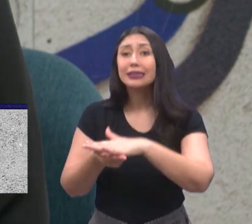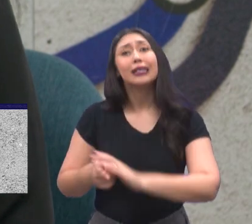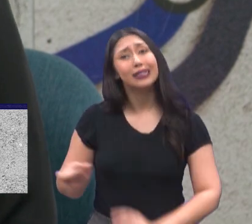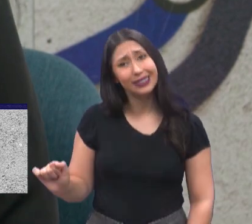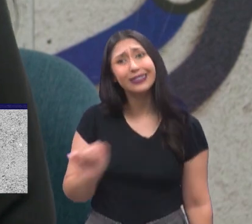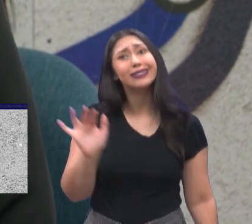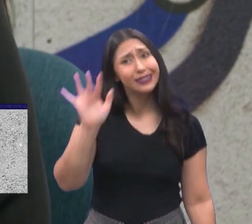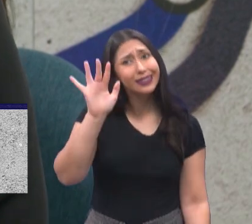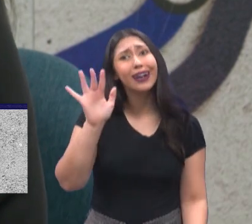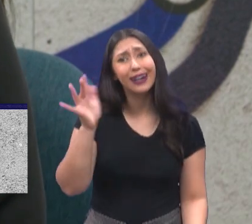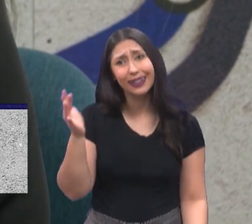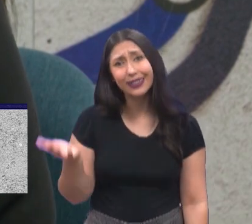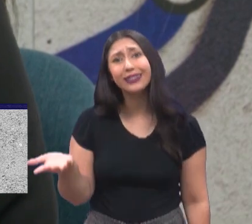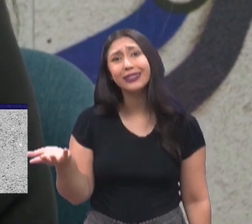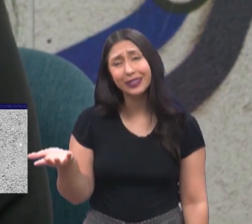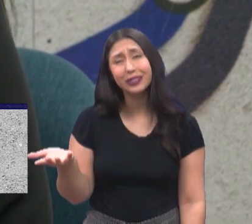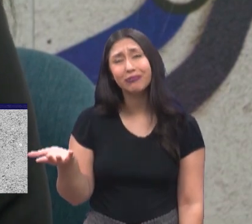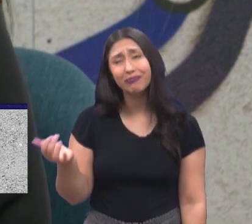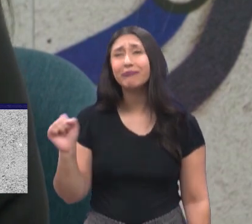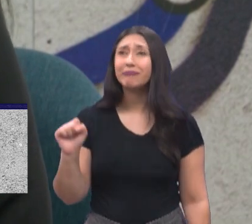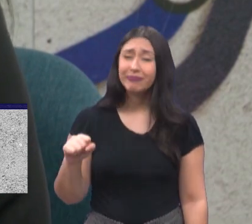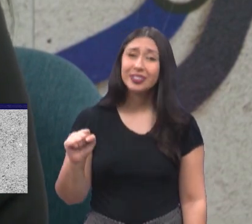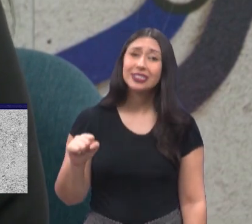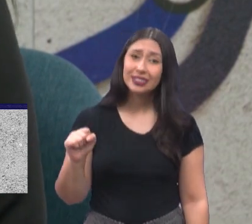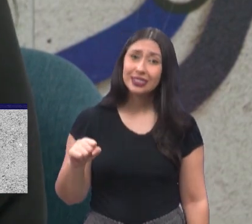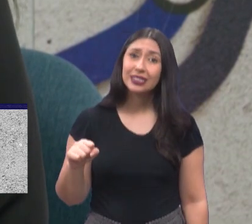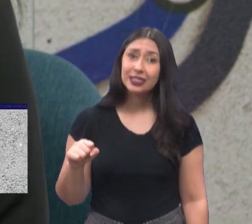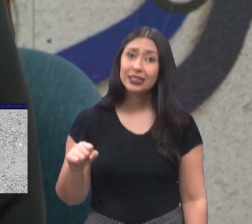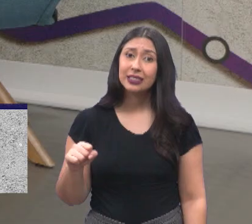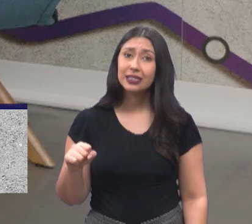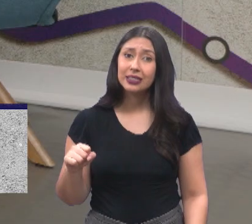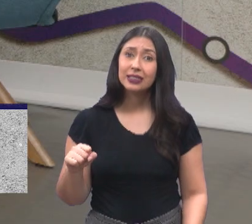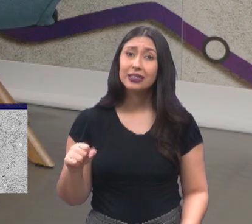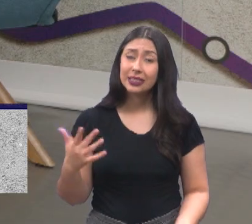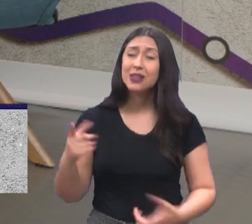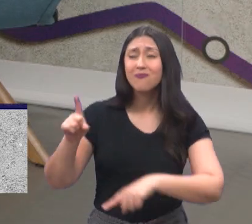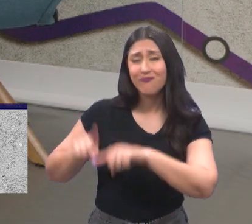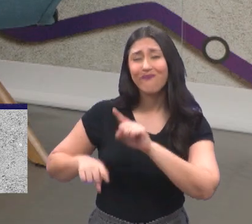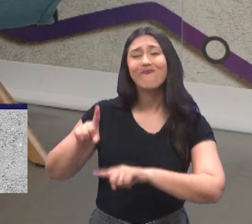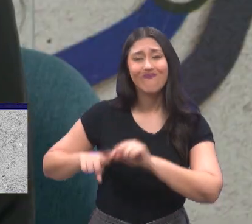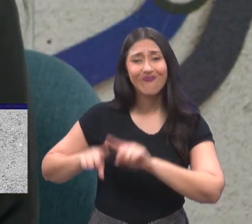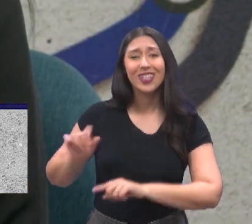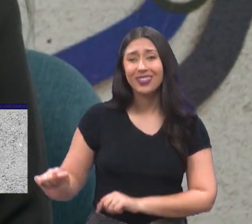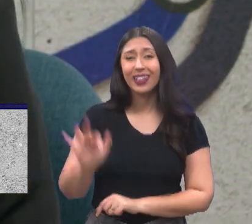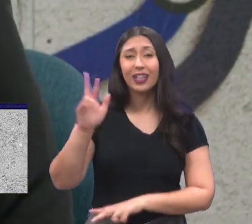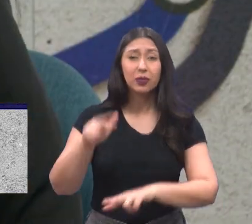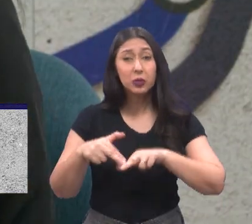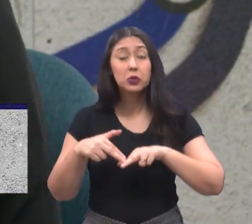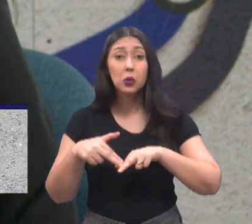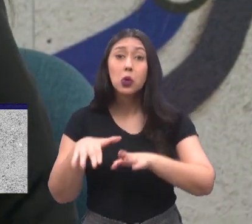infelizmente ele é bem alto, assim. Então, por isso, de materiais. Eu aconselho sempre o meu